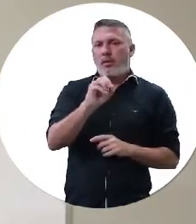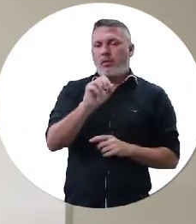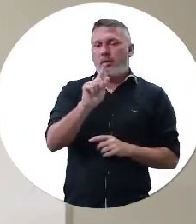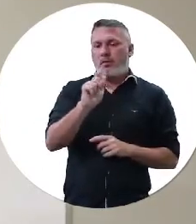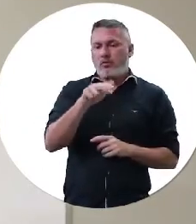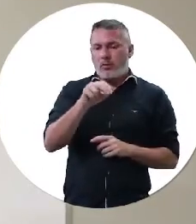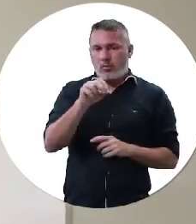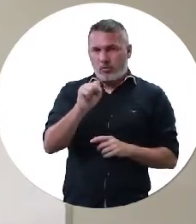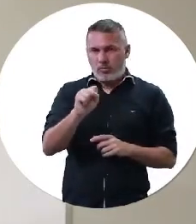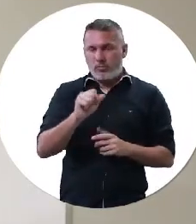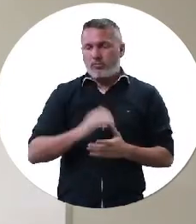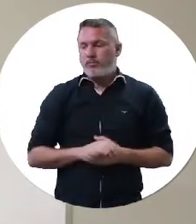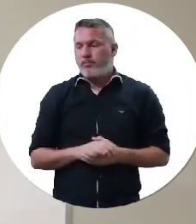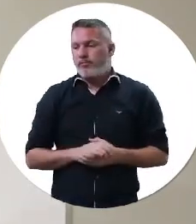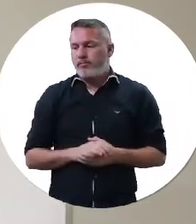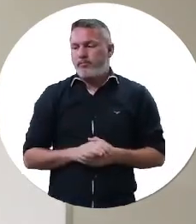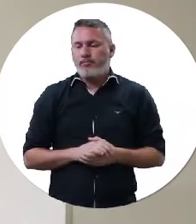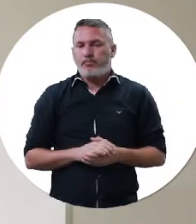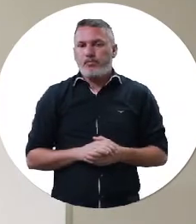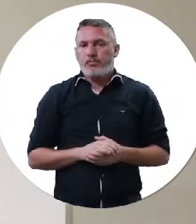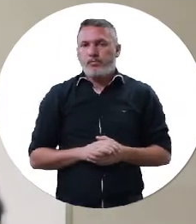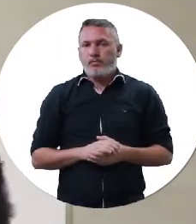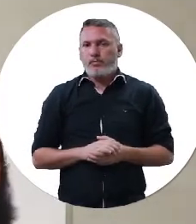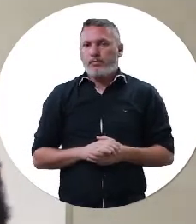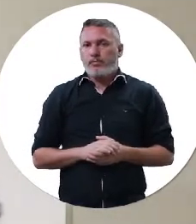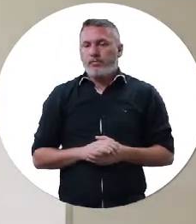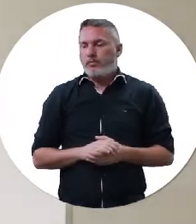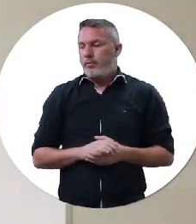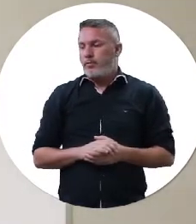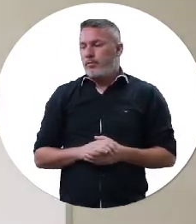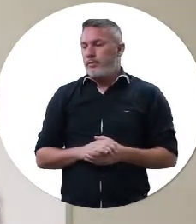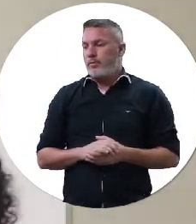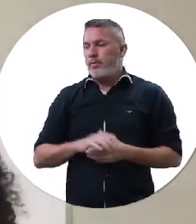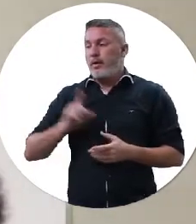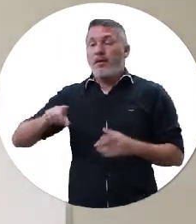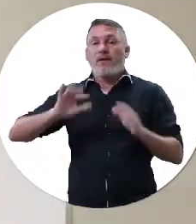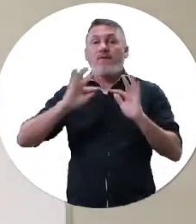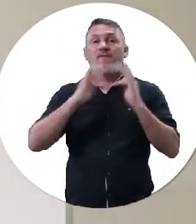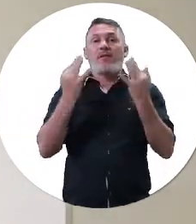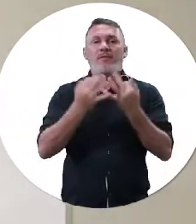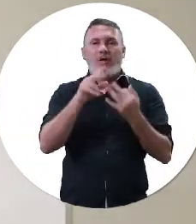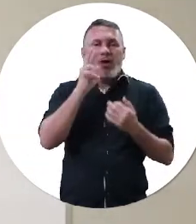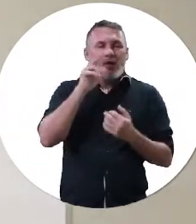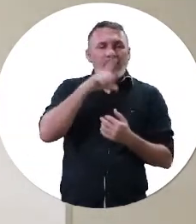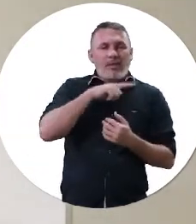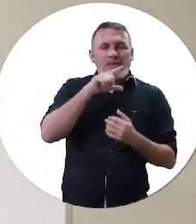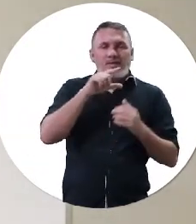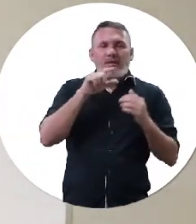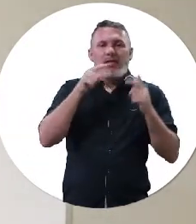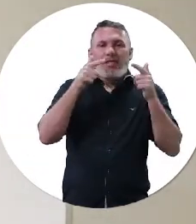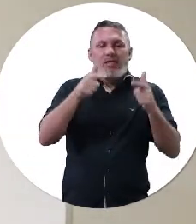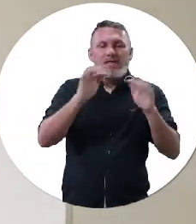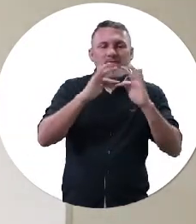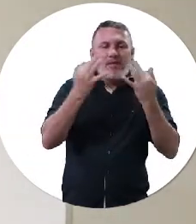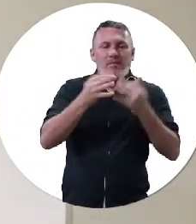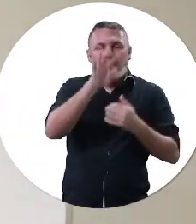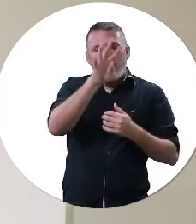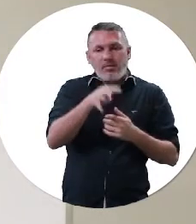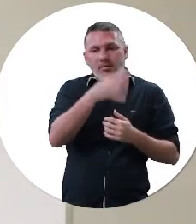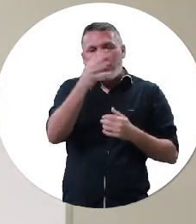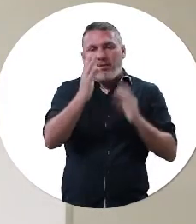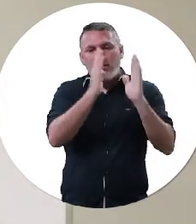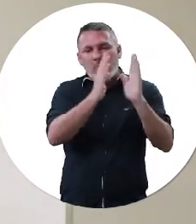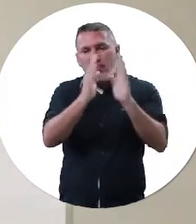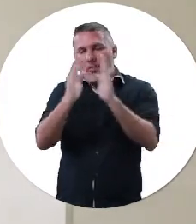Halogênios, elementos da família 7A da tabela periódica, ok? Toda vez que eu tiver um elemento da família 7A ligado a um carbono, eu tenho